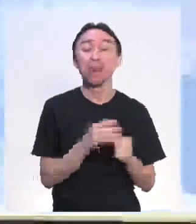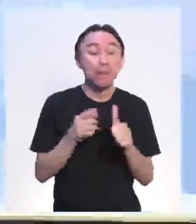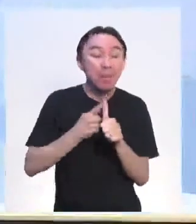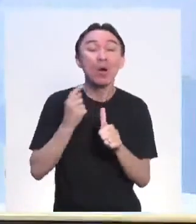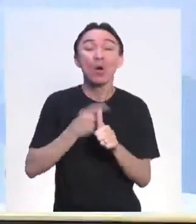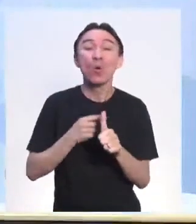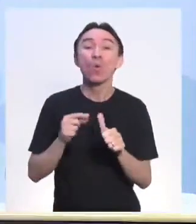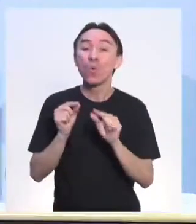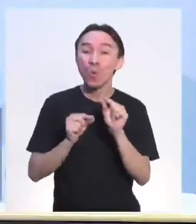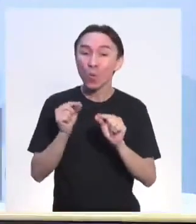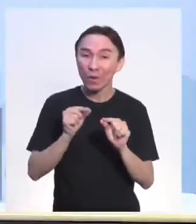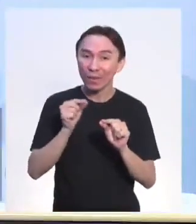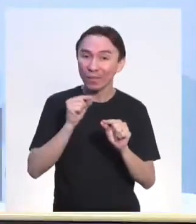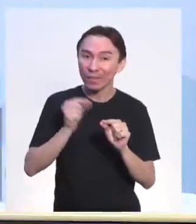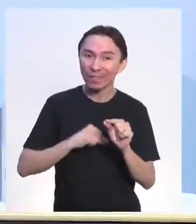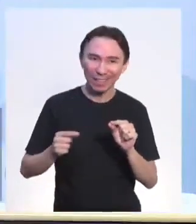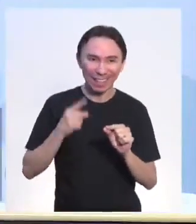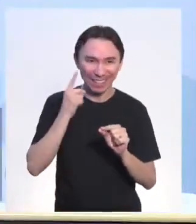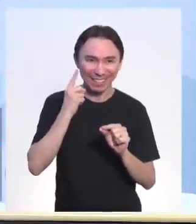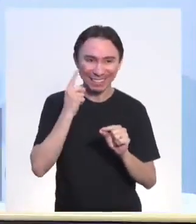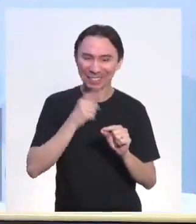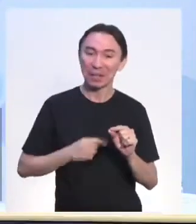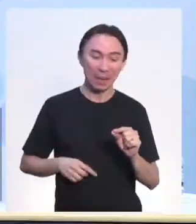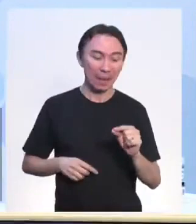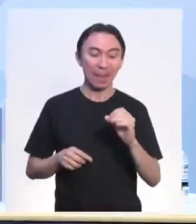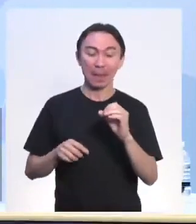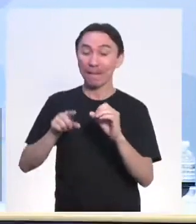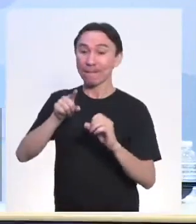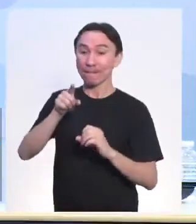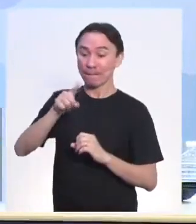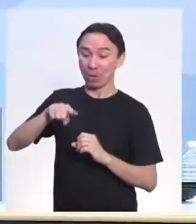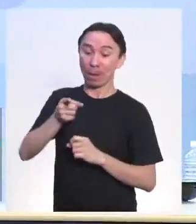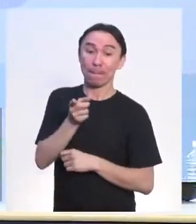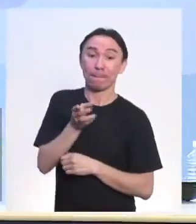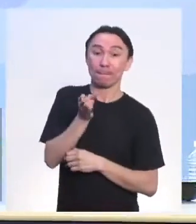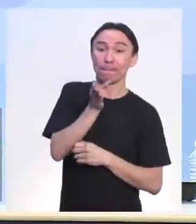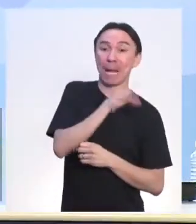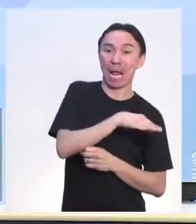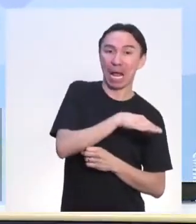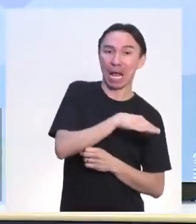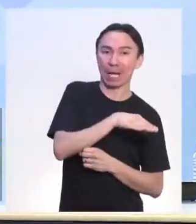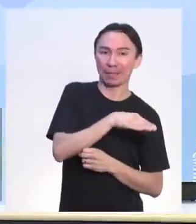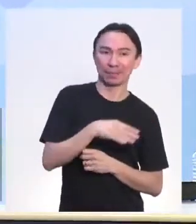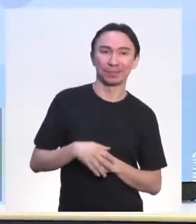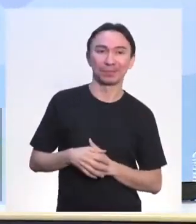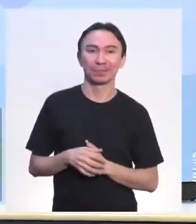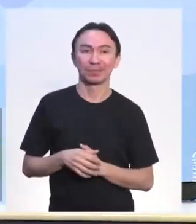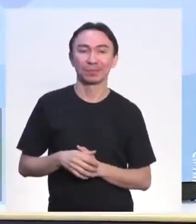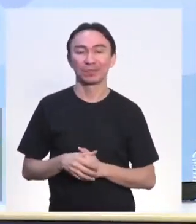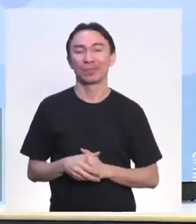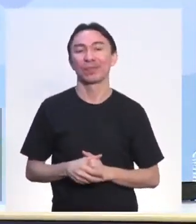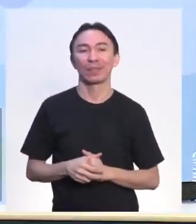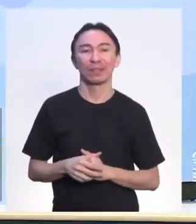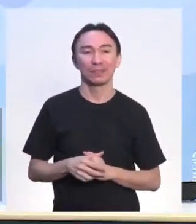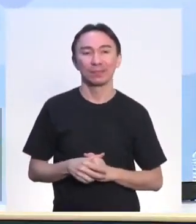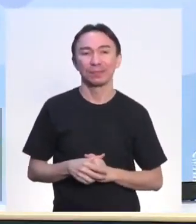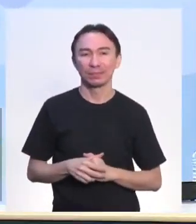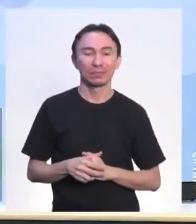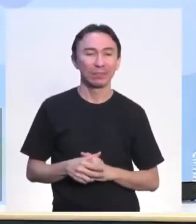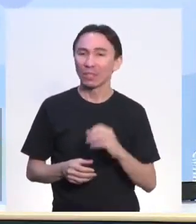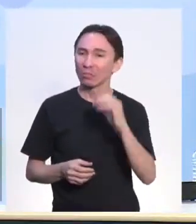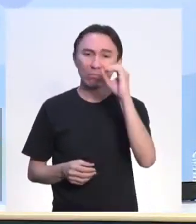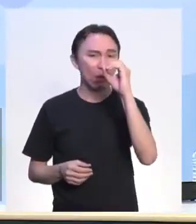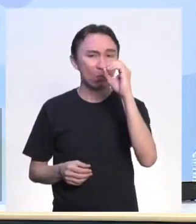coisa, parte inteira, certo? Então vamos lá. Parte inteira. 0, 0,